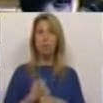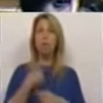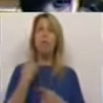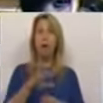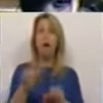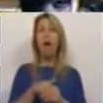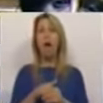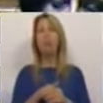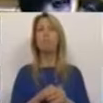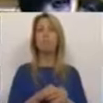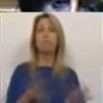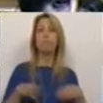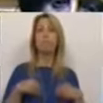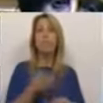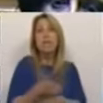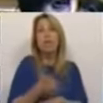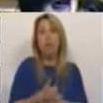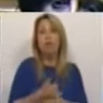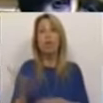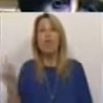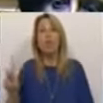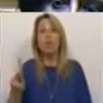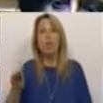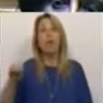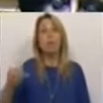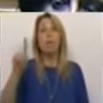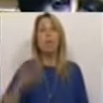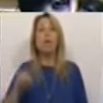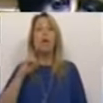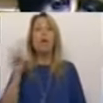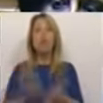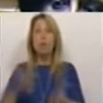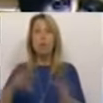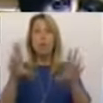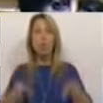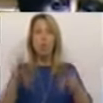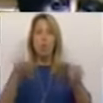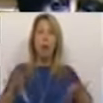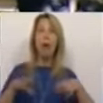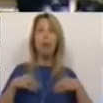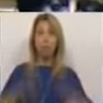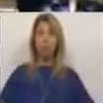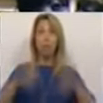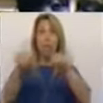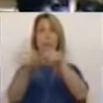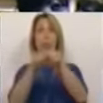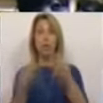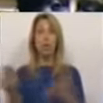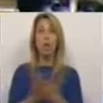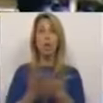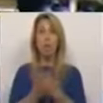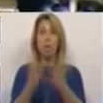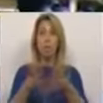com a conivência de setores que na Venezuela e nos Estados Unidos nunca aceitaram os progressos políticos,